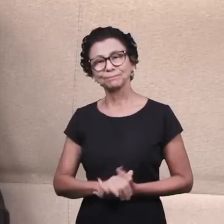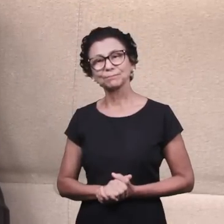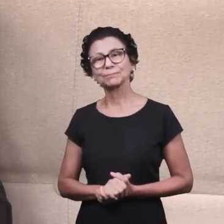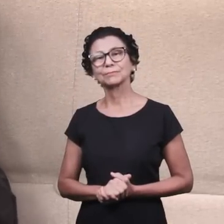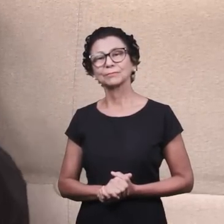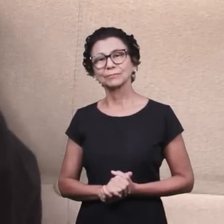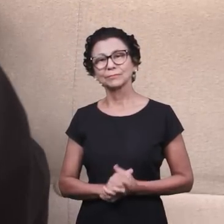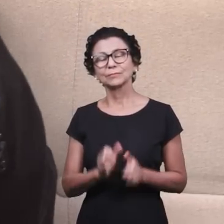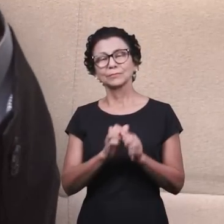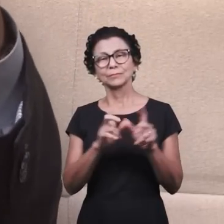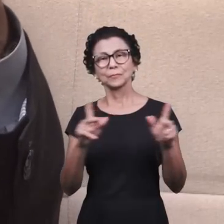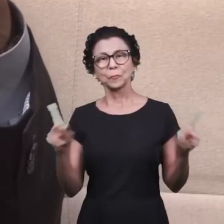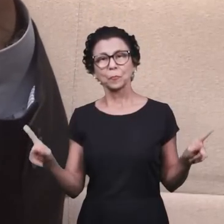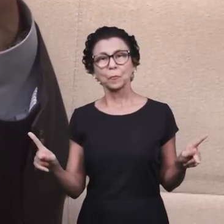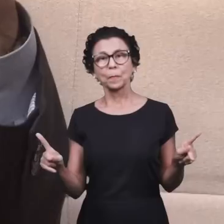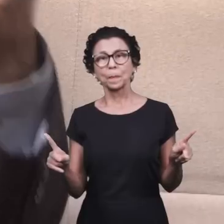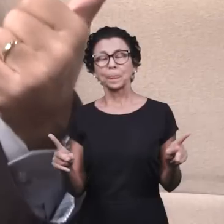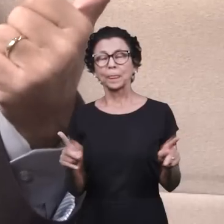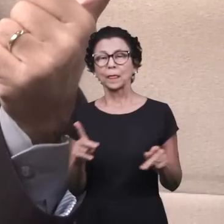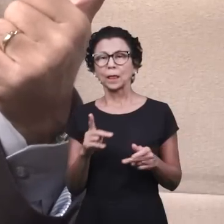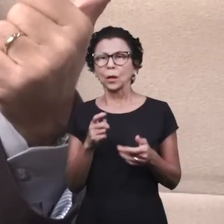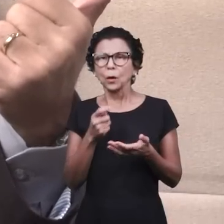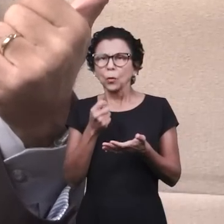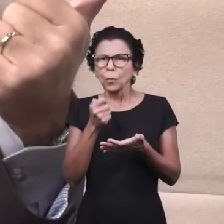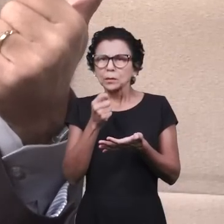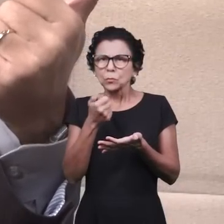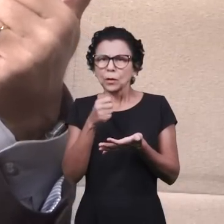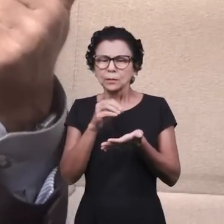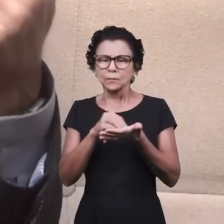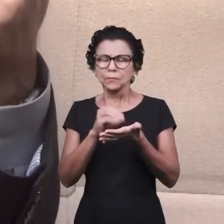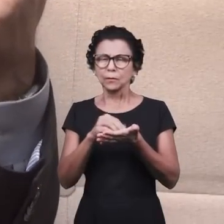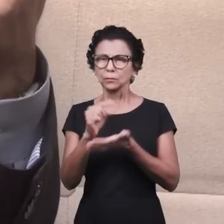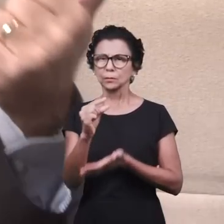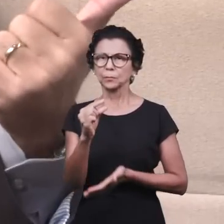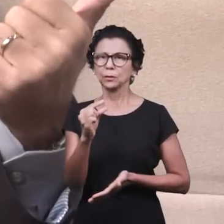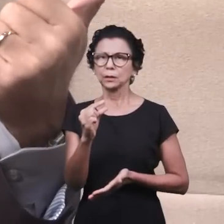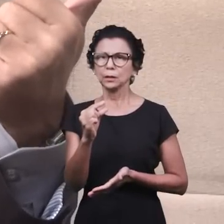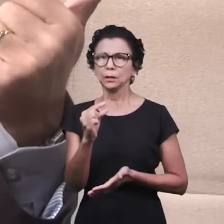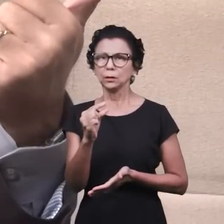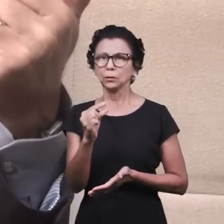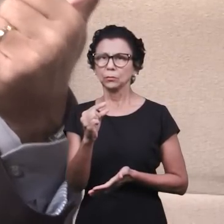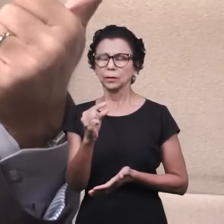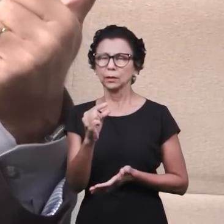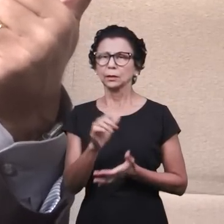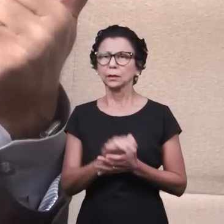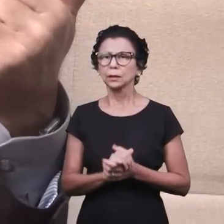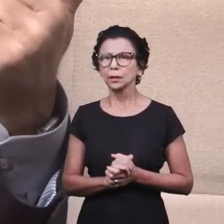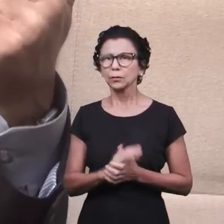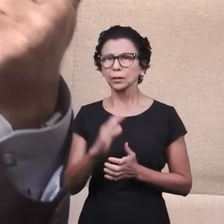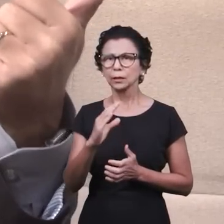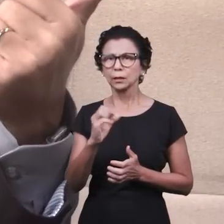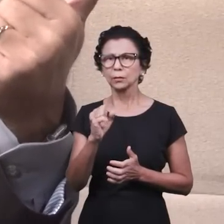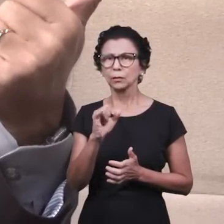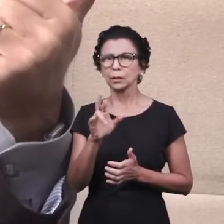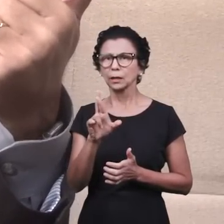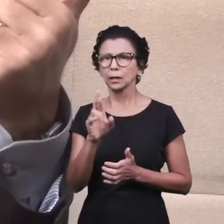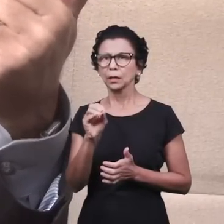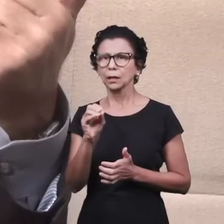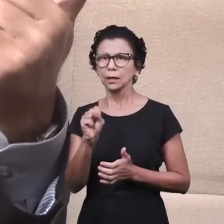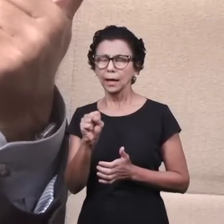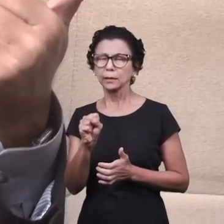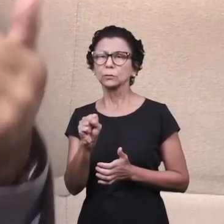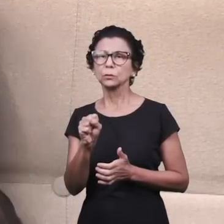nós. O texto termina dizendo porque o tempo está próximo. E esse tempo aí é o Kairos, é o tempo de